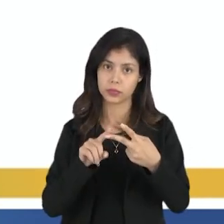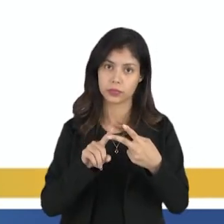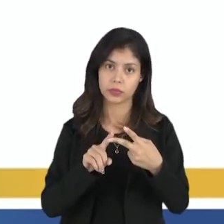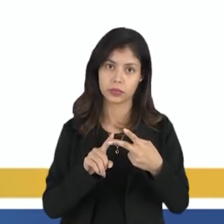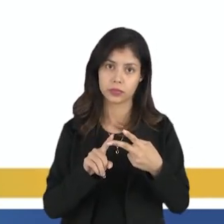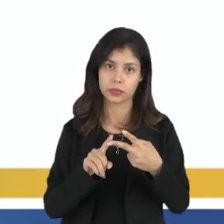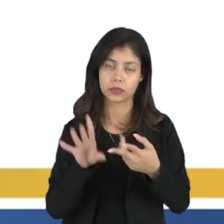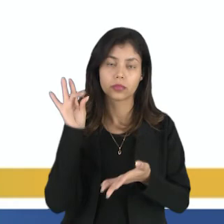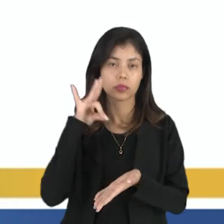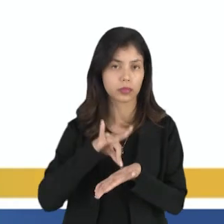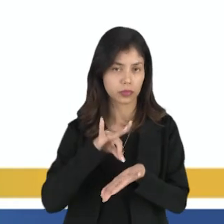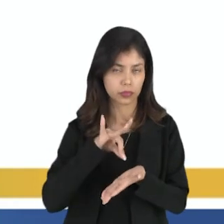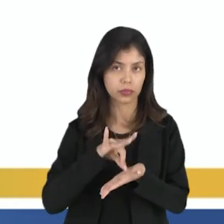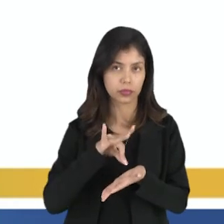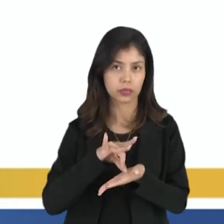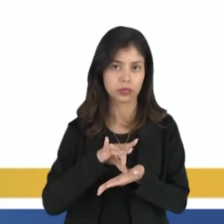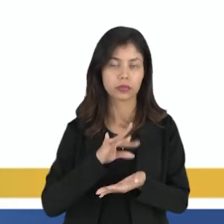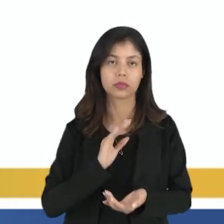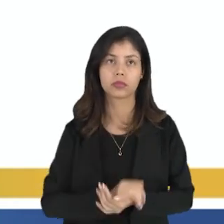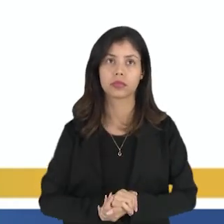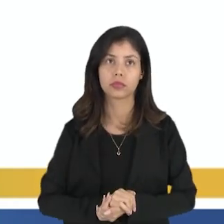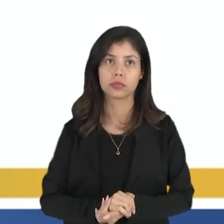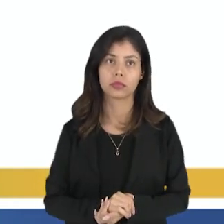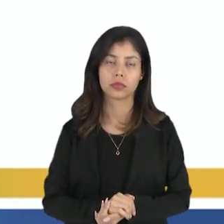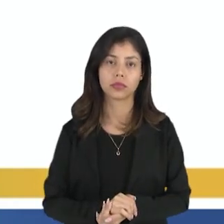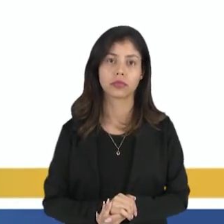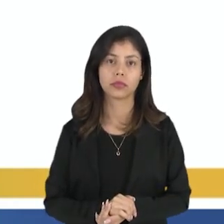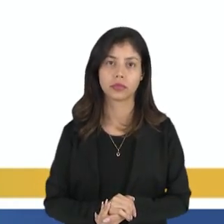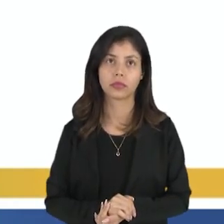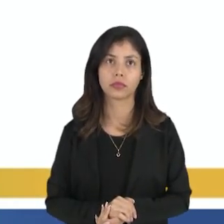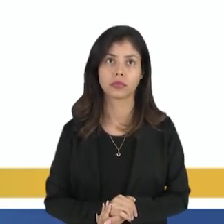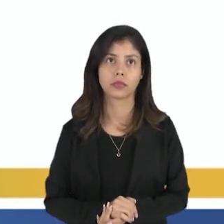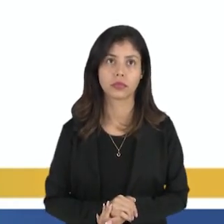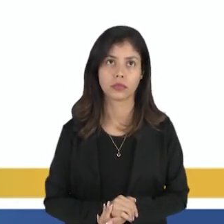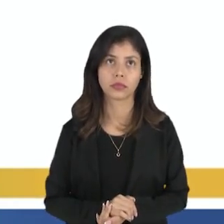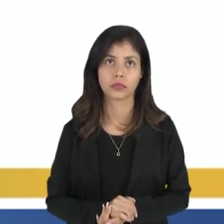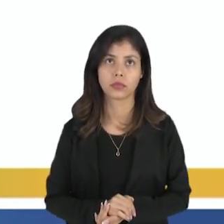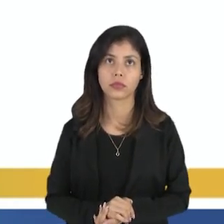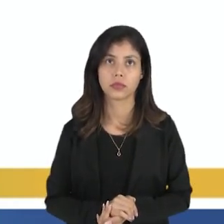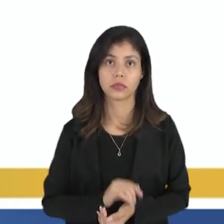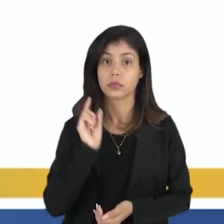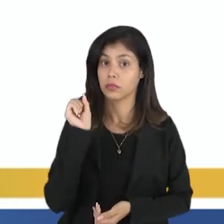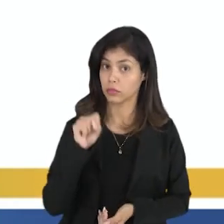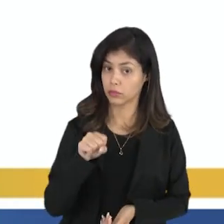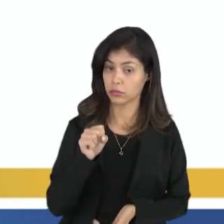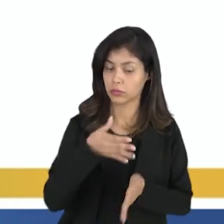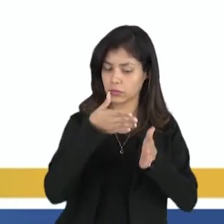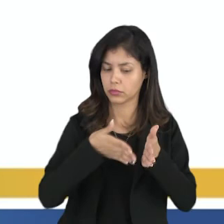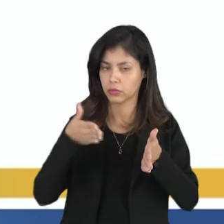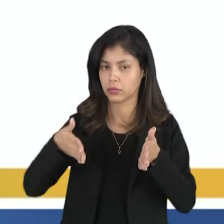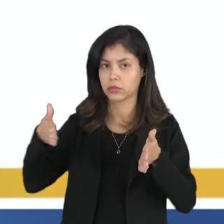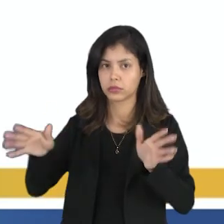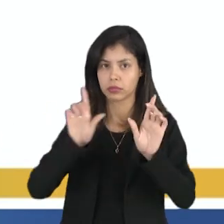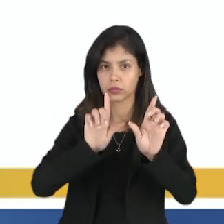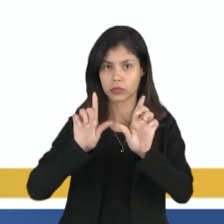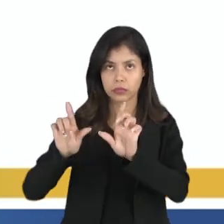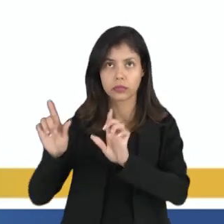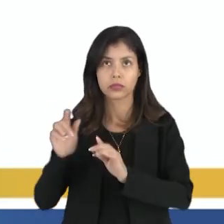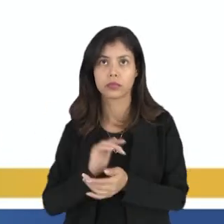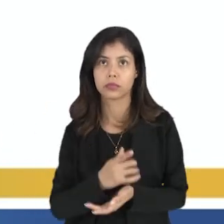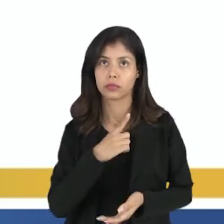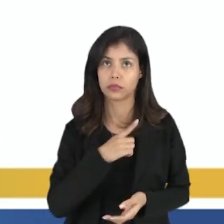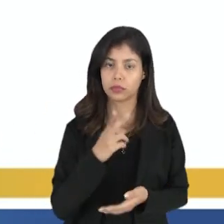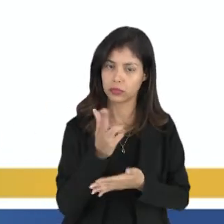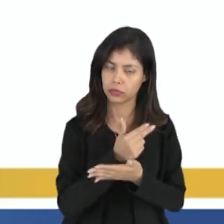segunda afirmação verdadeiras, tá? Então, comic strip são, sim, quadros sequenciais que